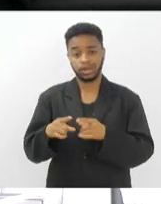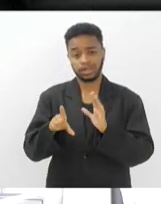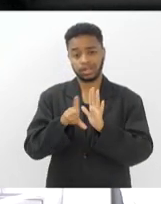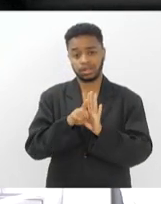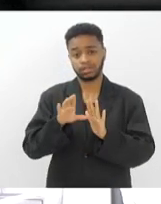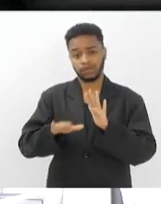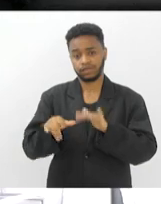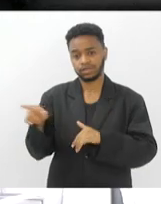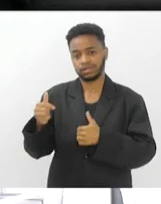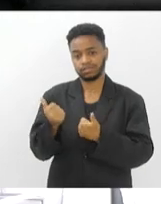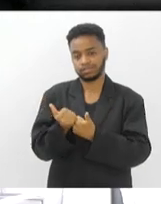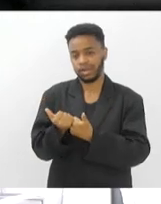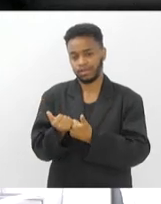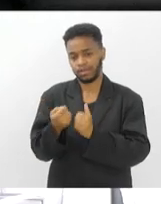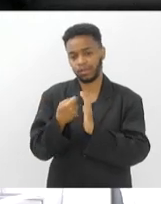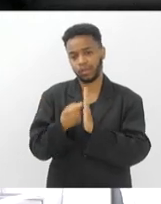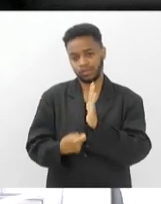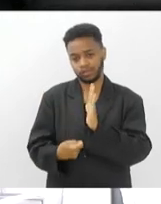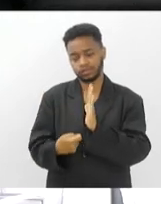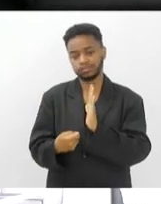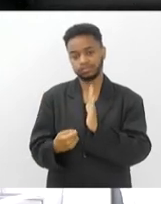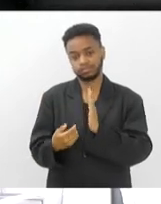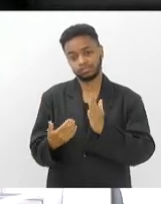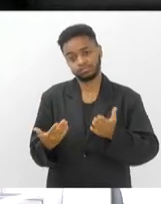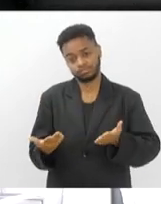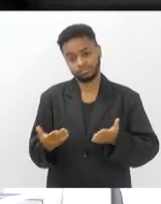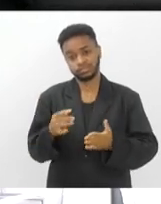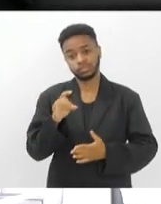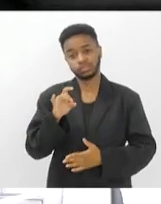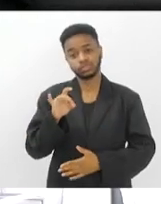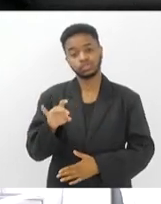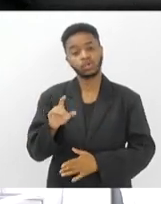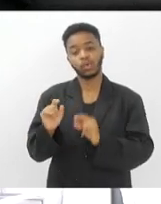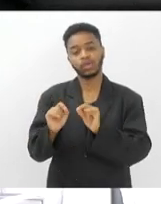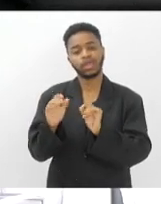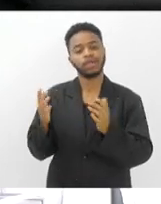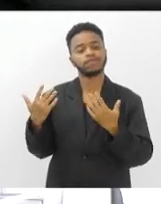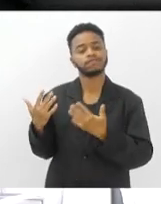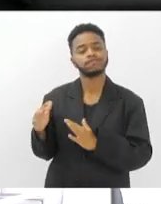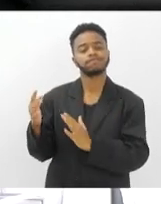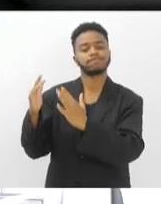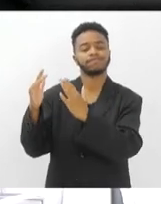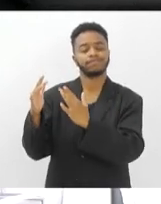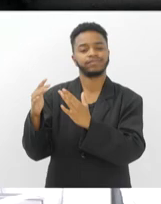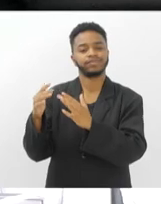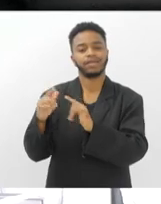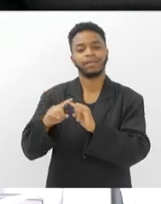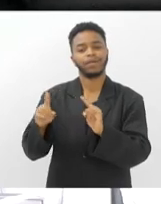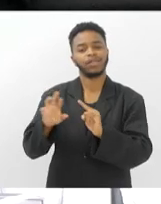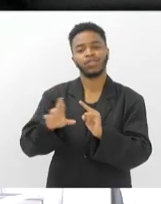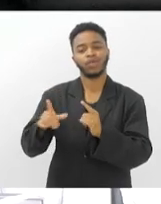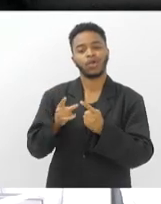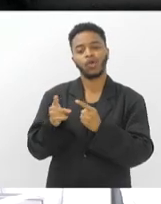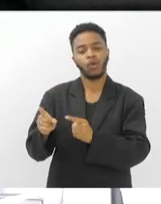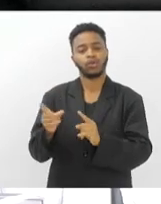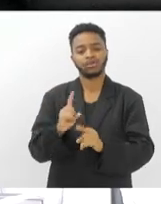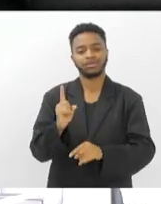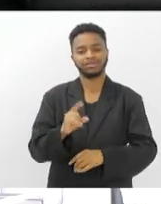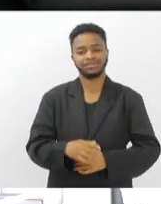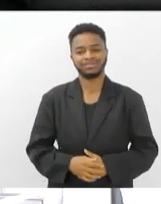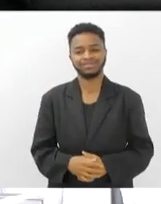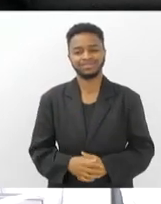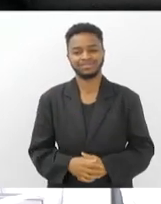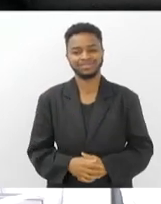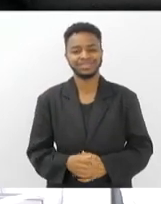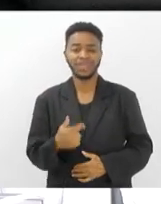foi coautor, né, ela só está sendo enaltecida e não contrariada. Você me